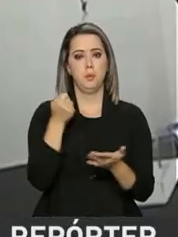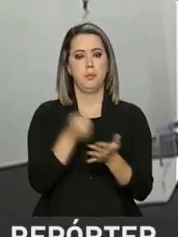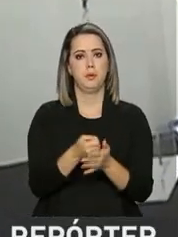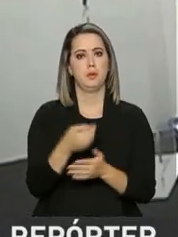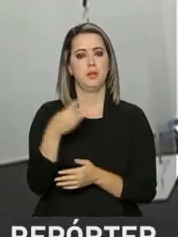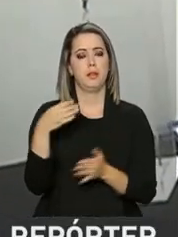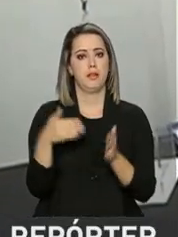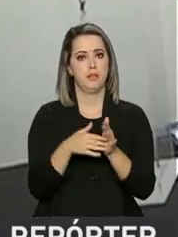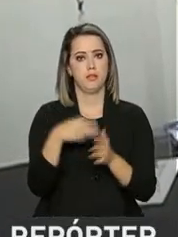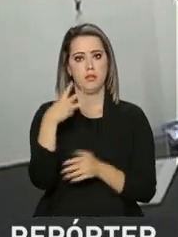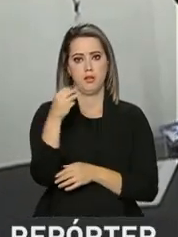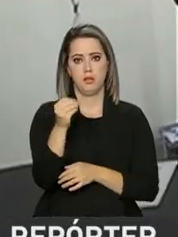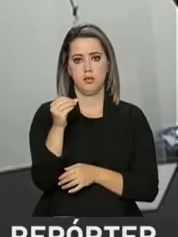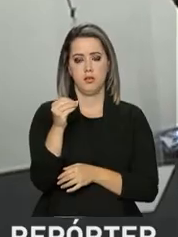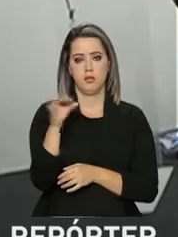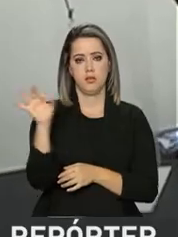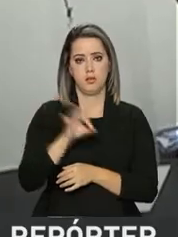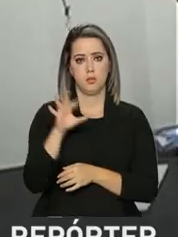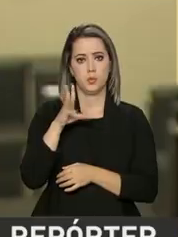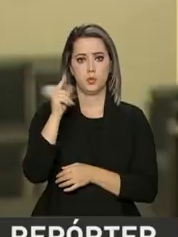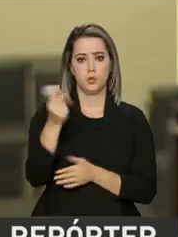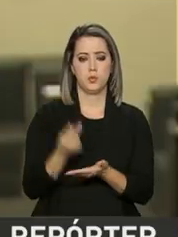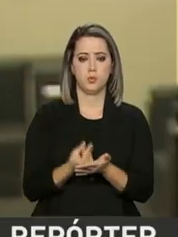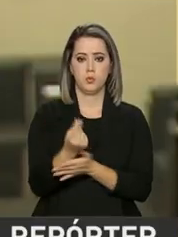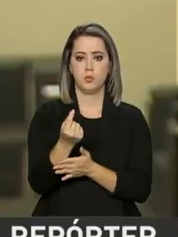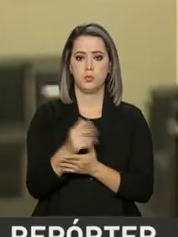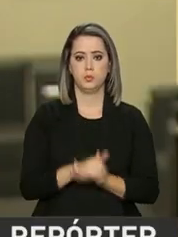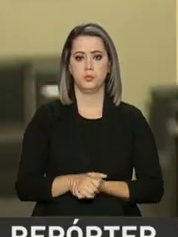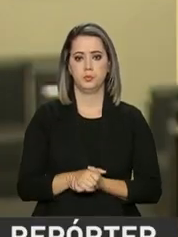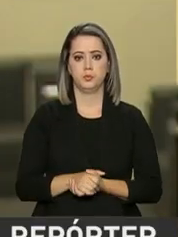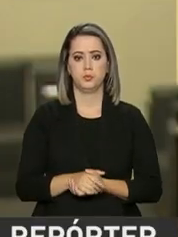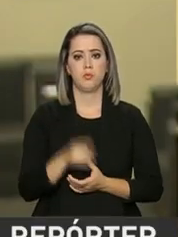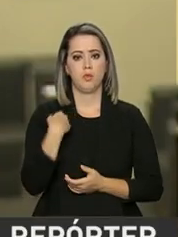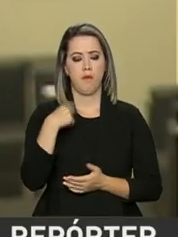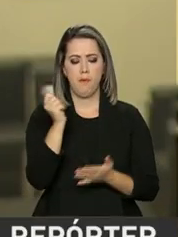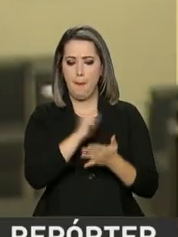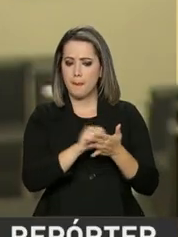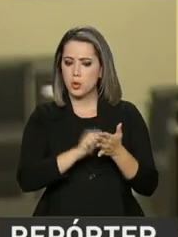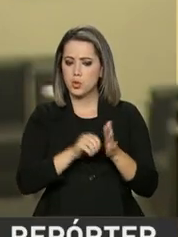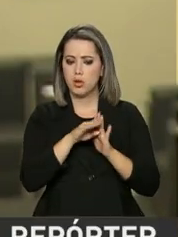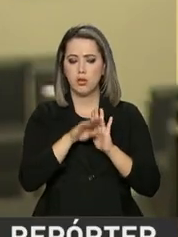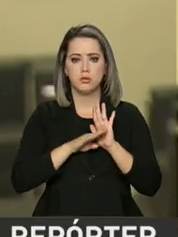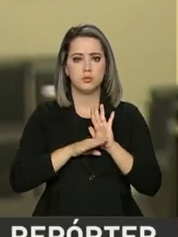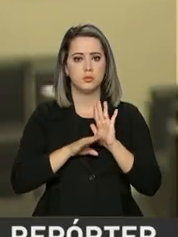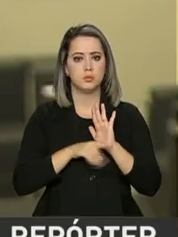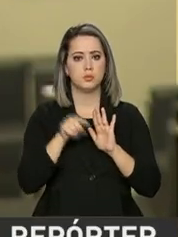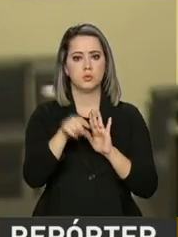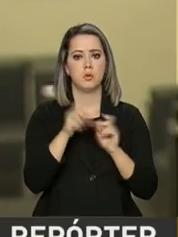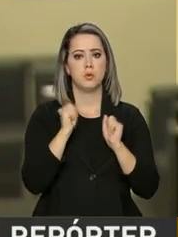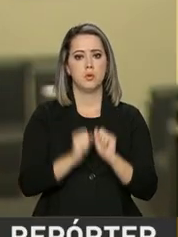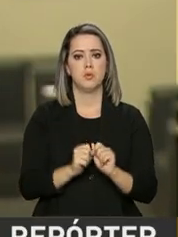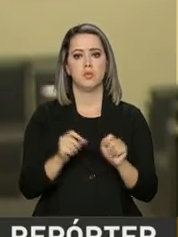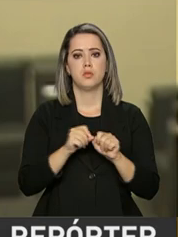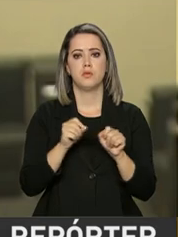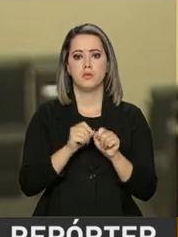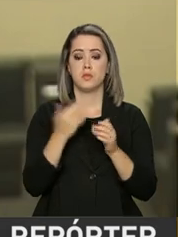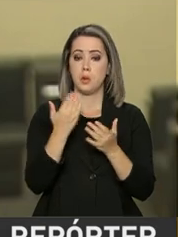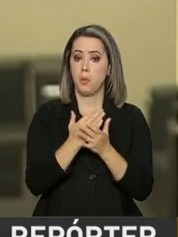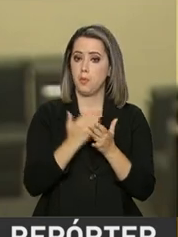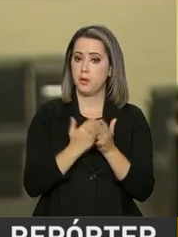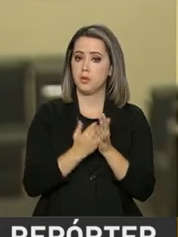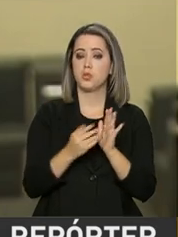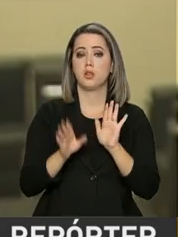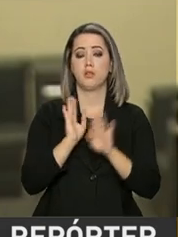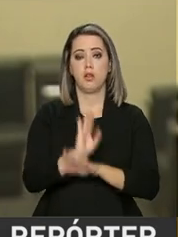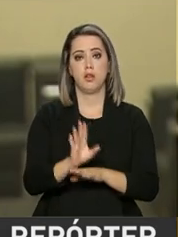até 30% do custo total do projeto. Fechou, negociou, contratou um projeto de pesquisa, desenvolvimento e inovação, pode sair fazendo um projeto que tem o recurso